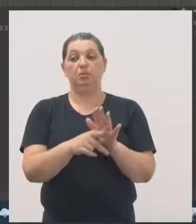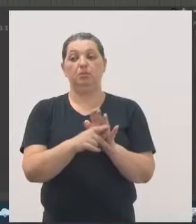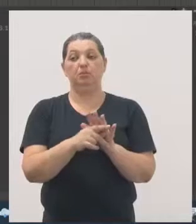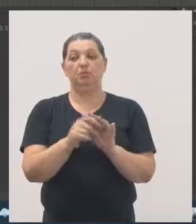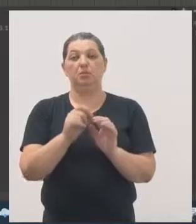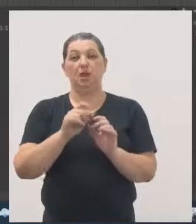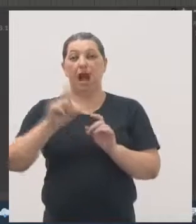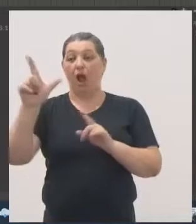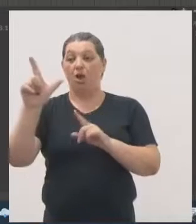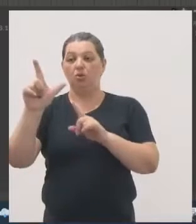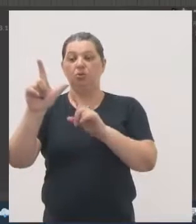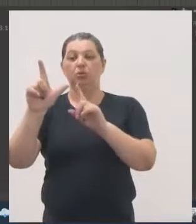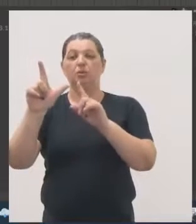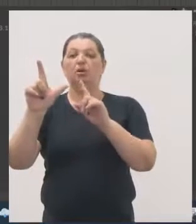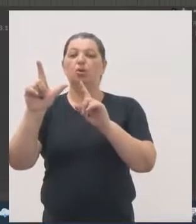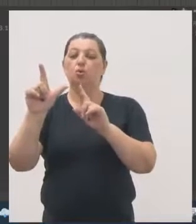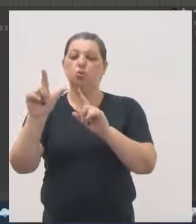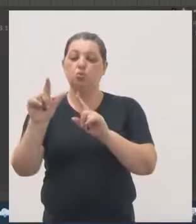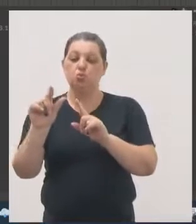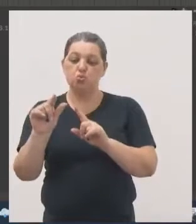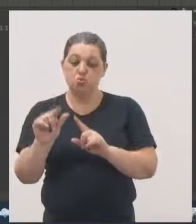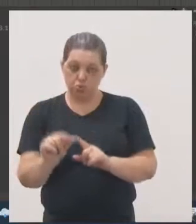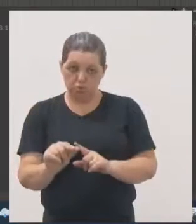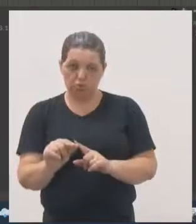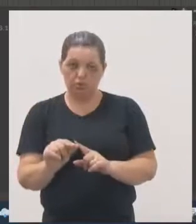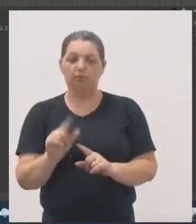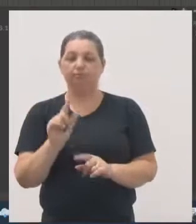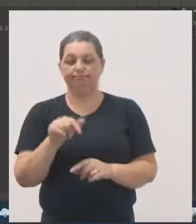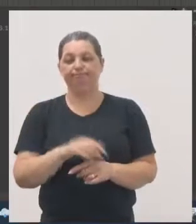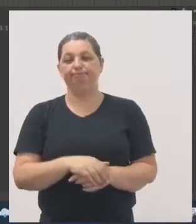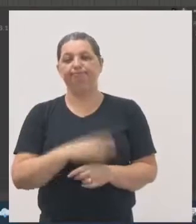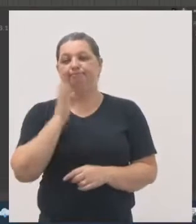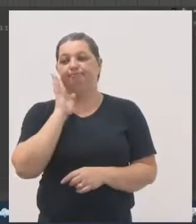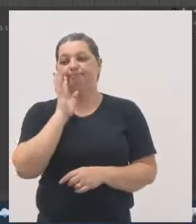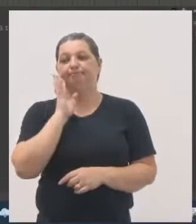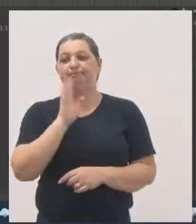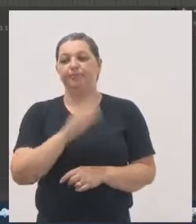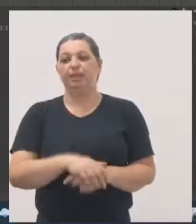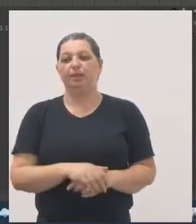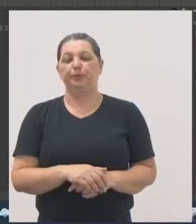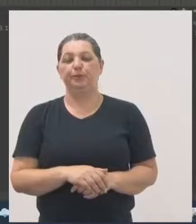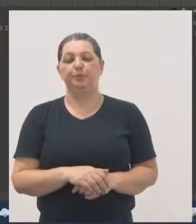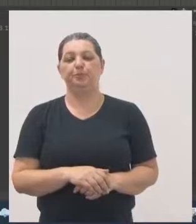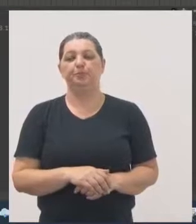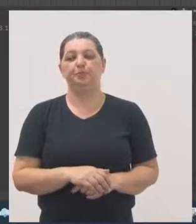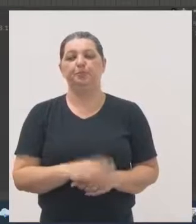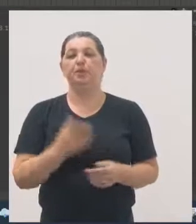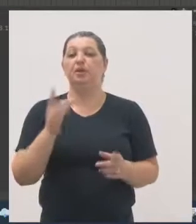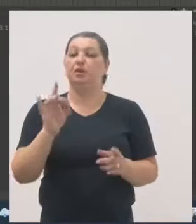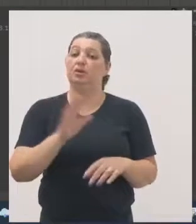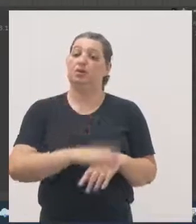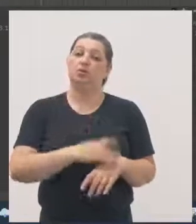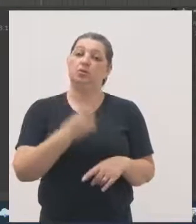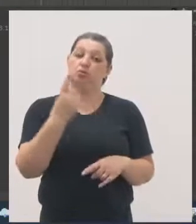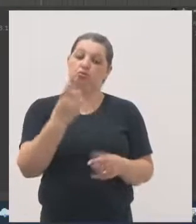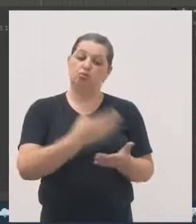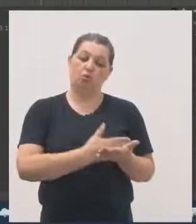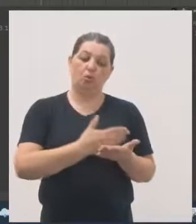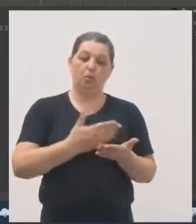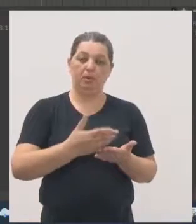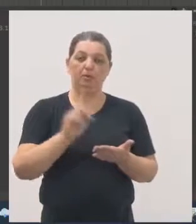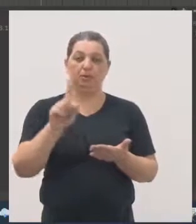e vai... E ele vem diminuindo. É, super legal então, isso é legal. Fade in, fade out. Você faz no começo, né? E no